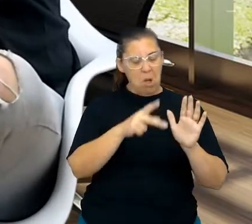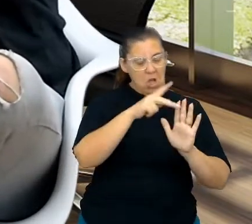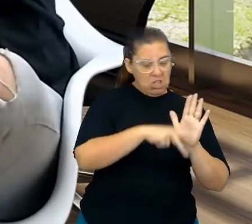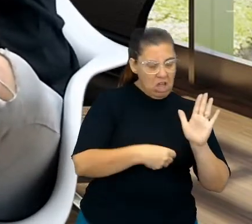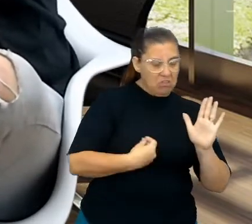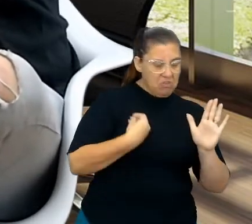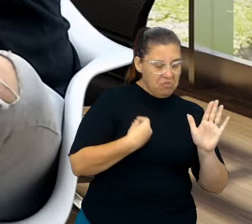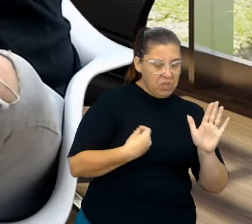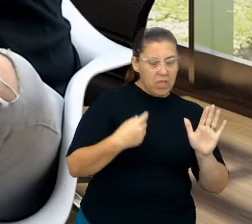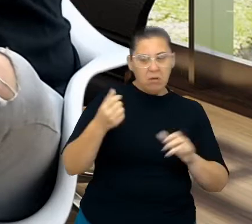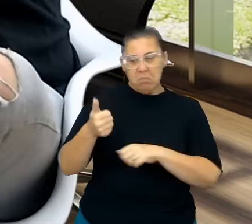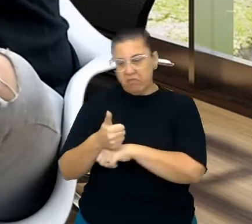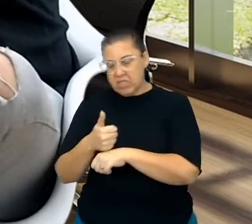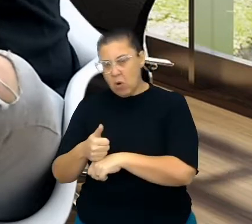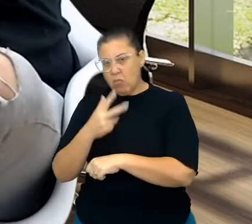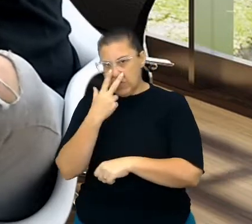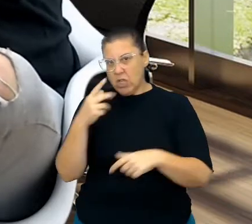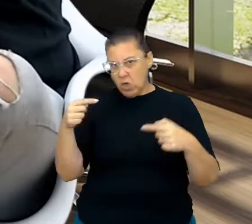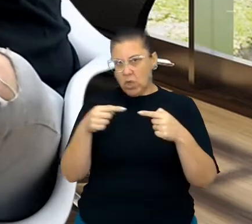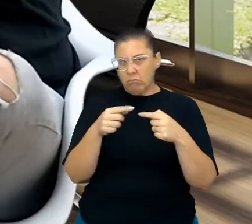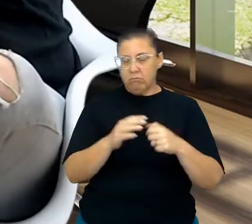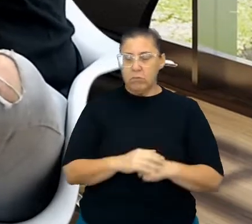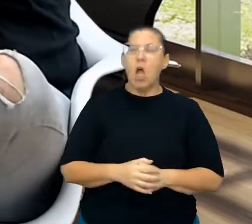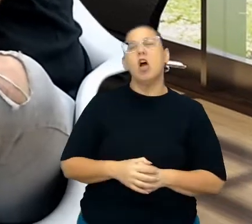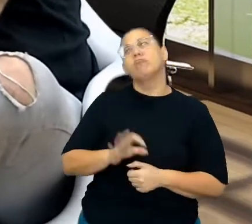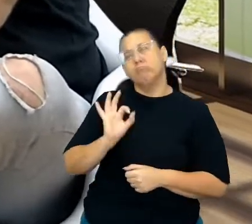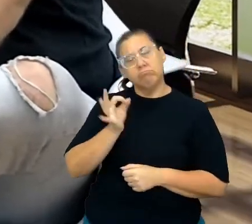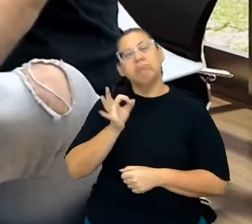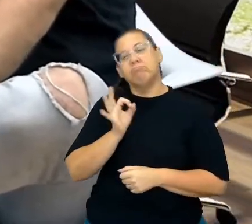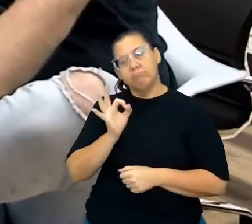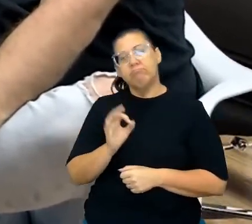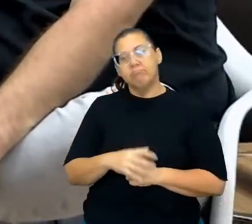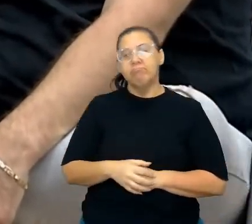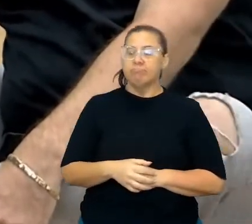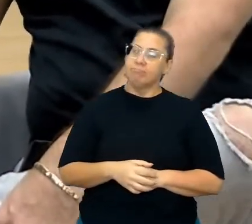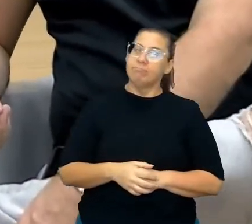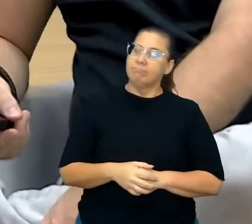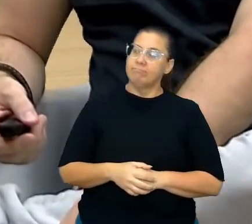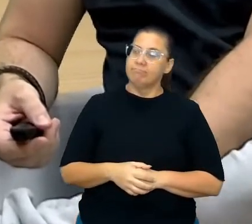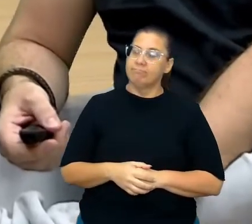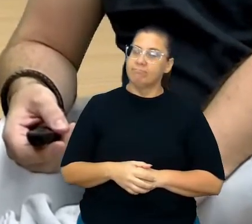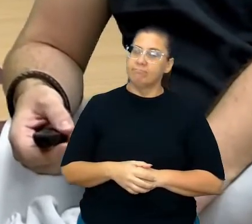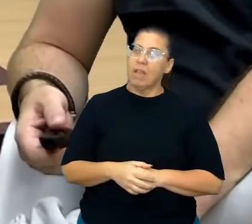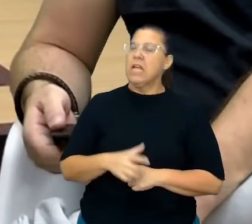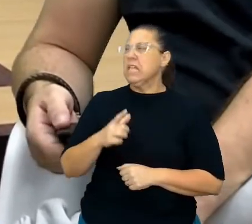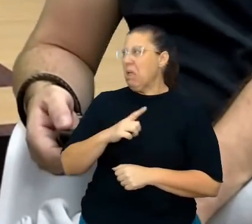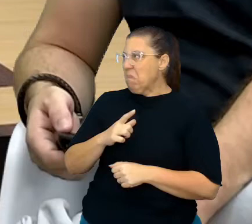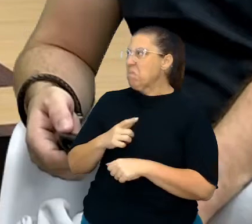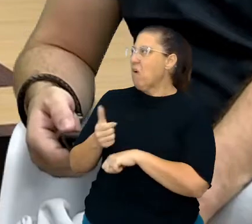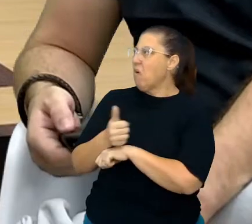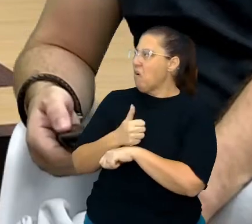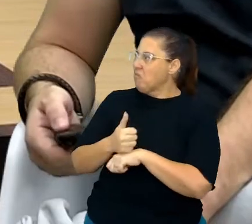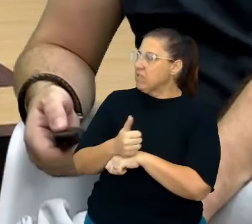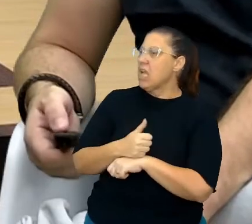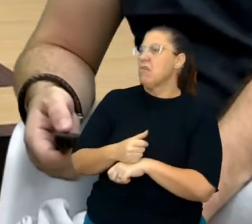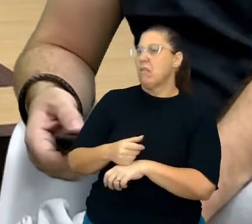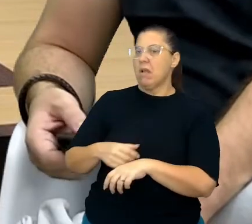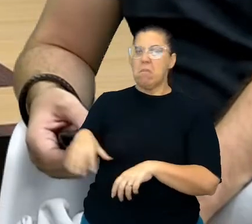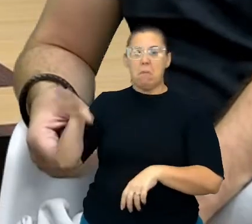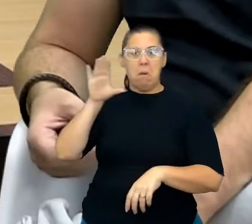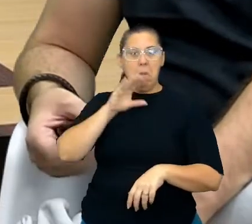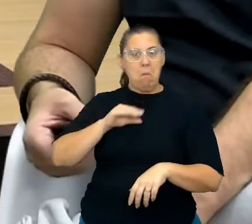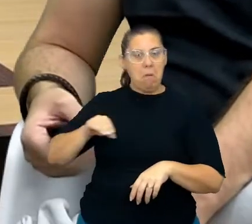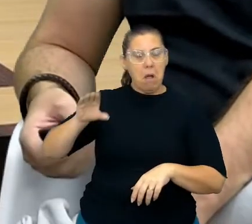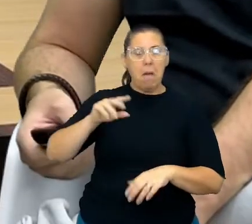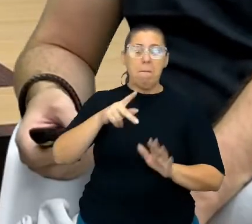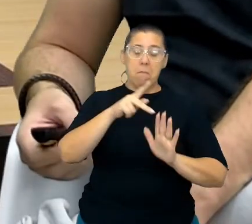tem a ver com a nossa profissão? Tem, bastante. Tem bastante profissão que a gente tem que falar. Projeto de vida